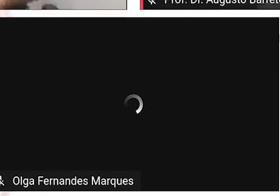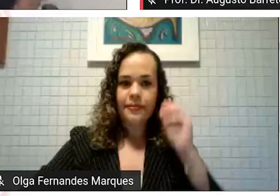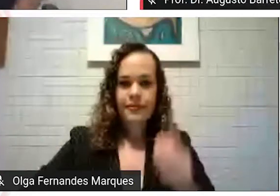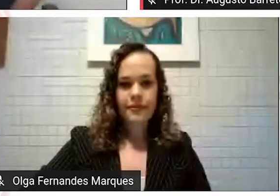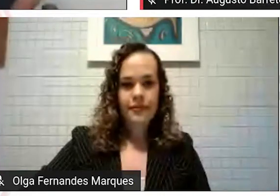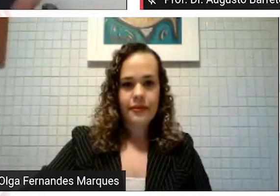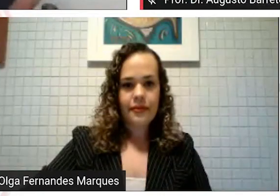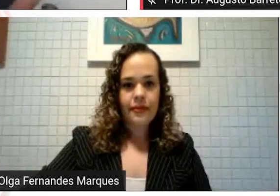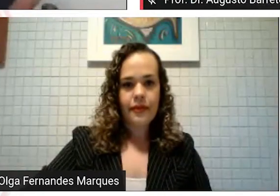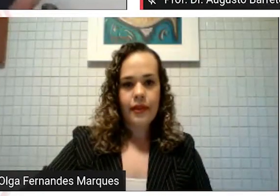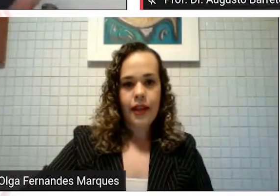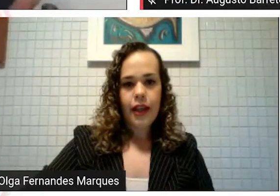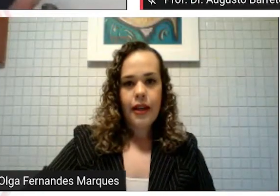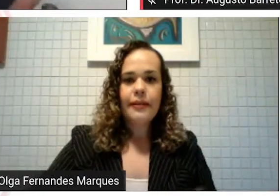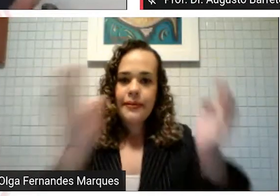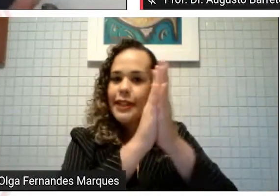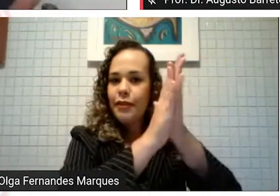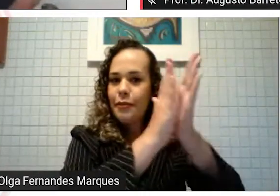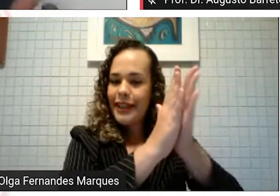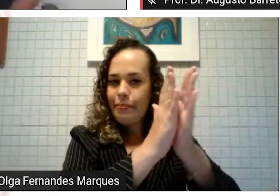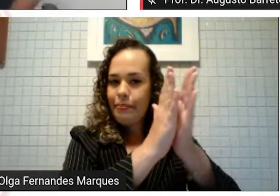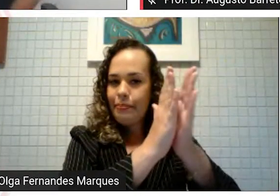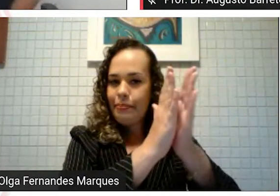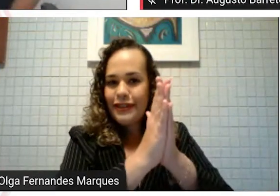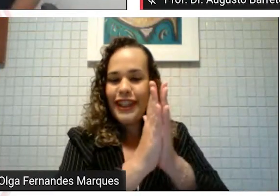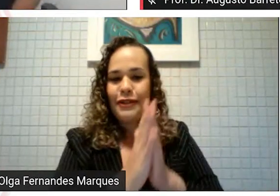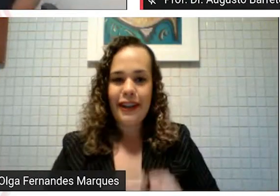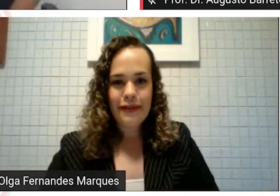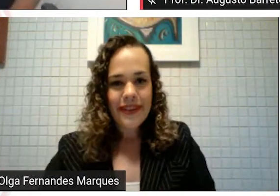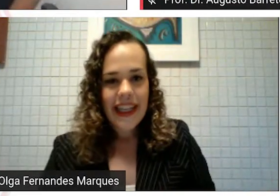Também vou bater palma virtual.